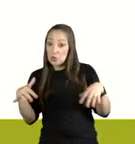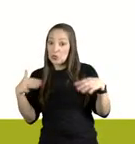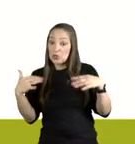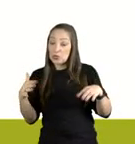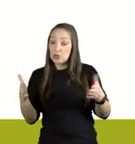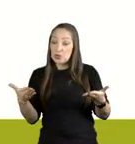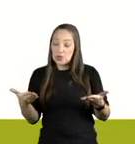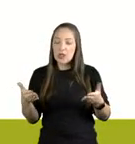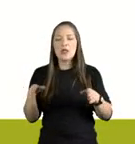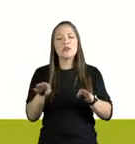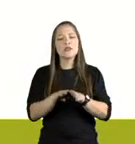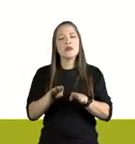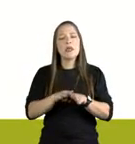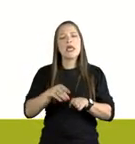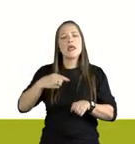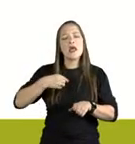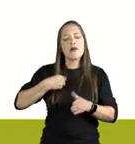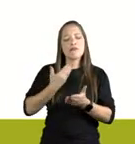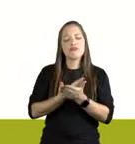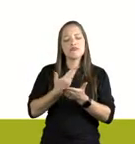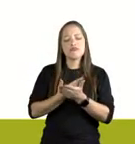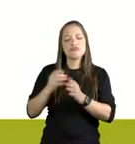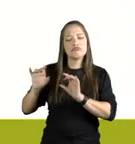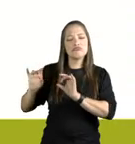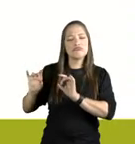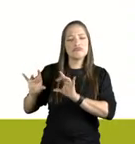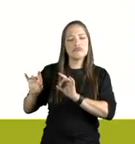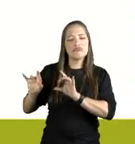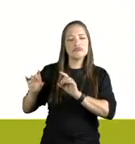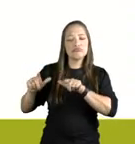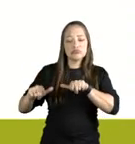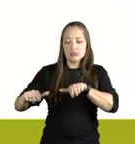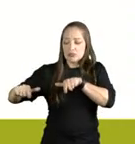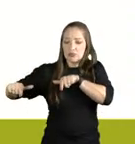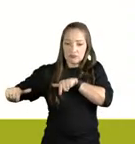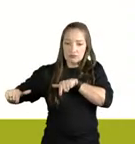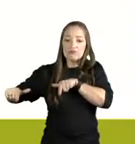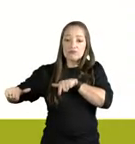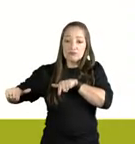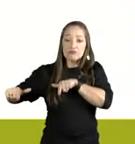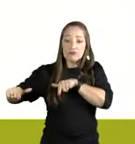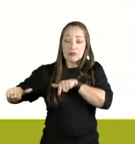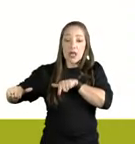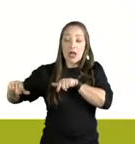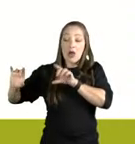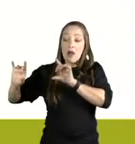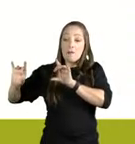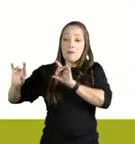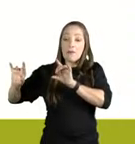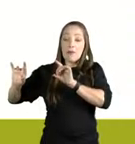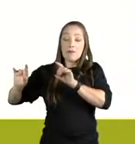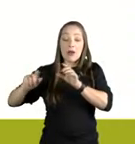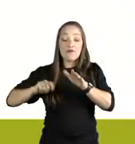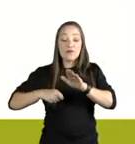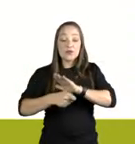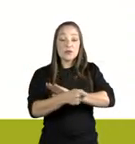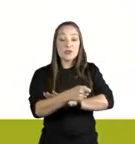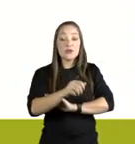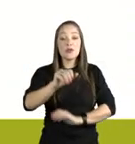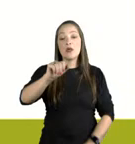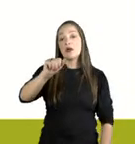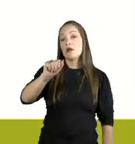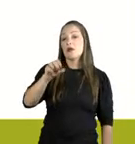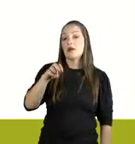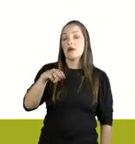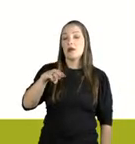E também me especializei, tendo a certificação de especialista de investimentos Ambima, que hoje é considerada uma